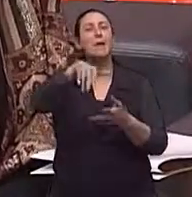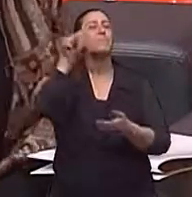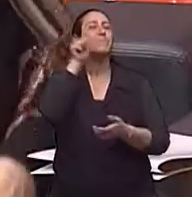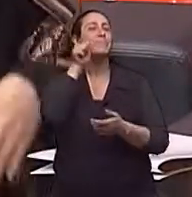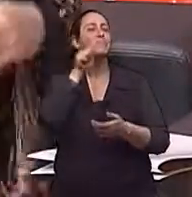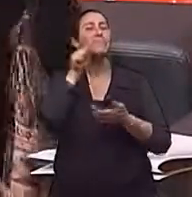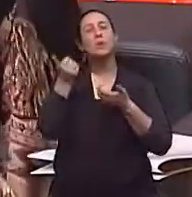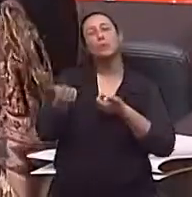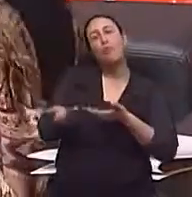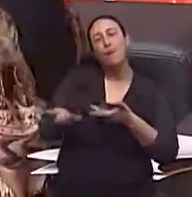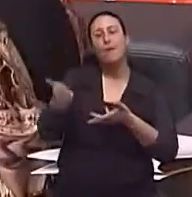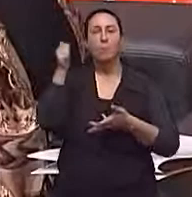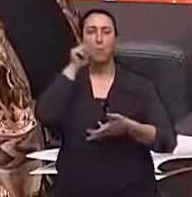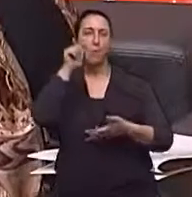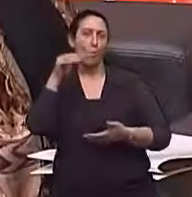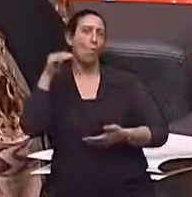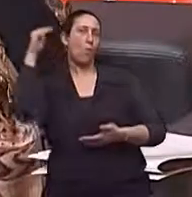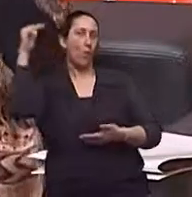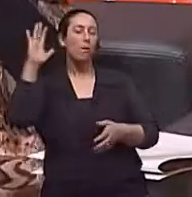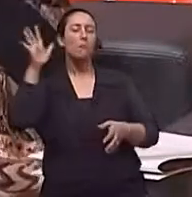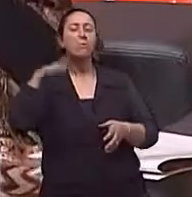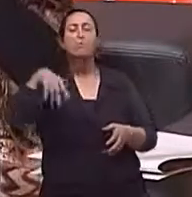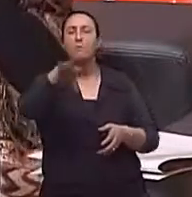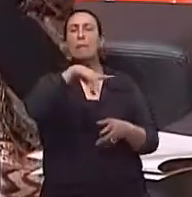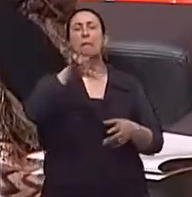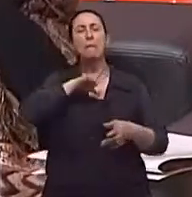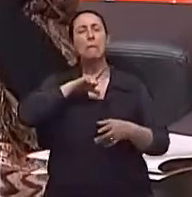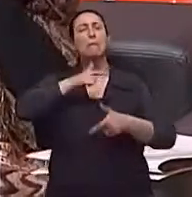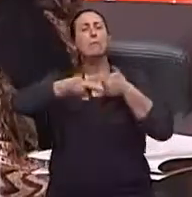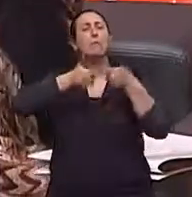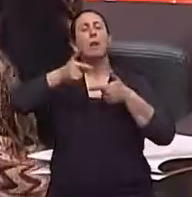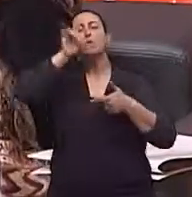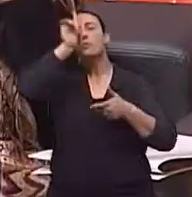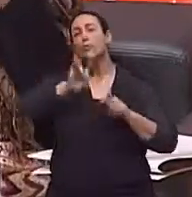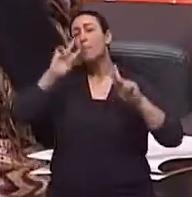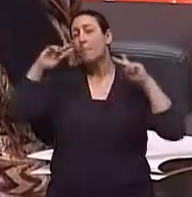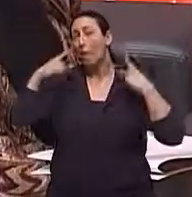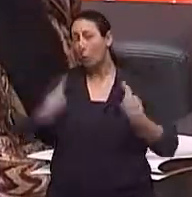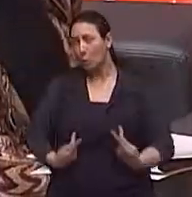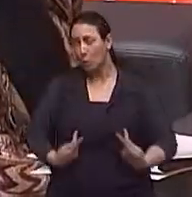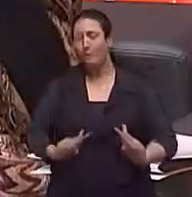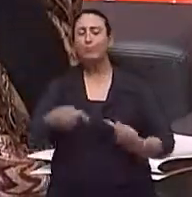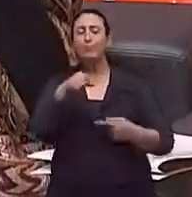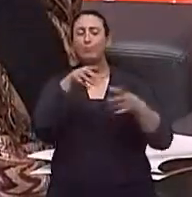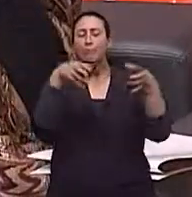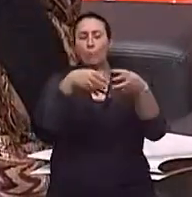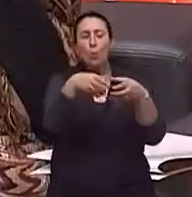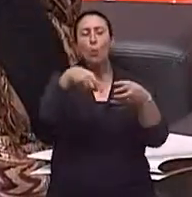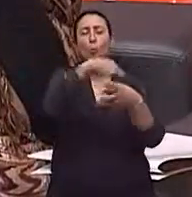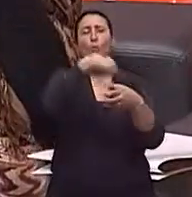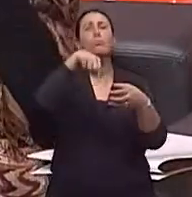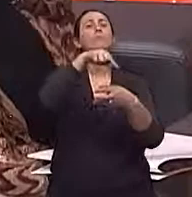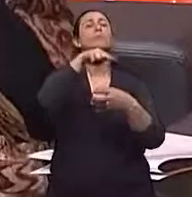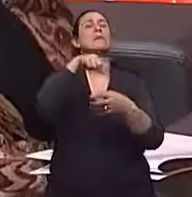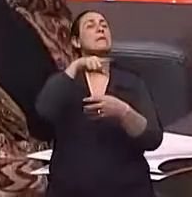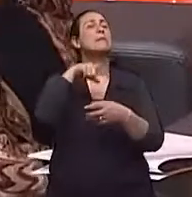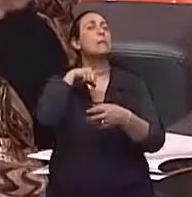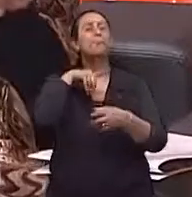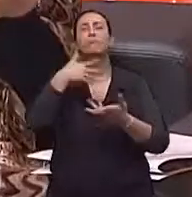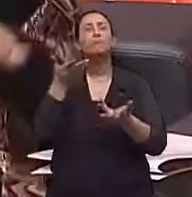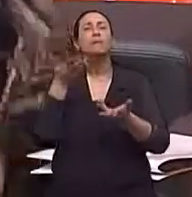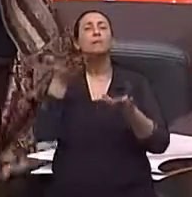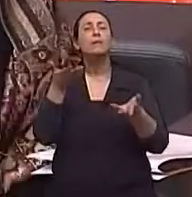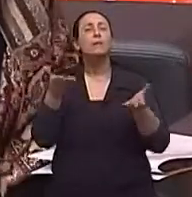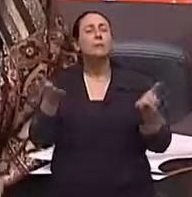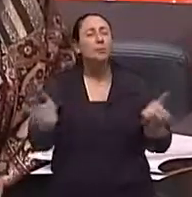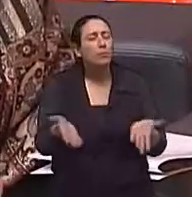meninas e mulheres e também com a questão de direitos humanos na de mulheres e meninas buscando de todas